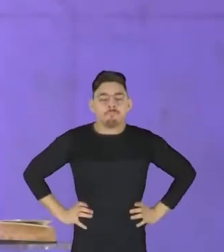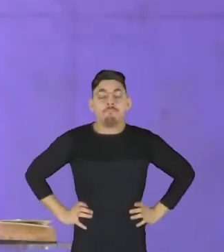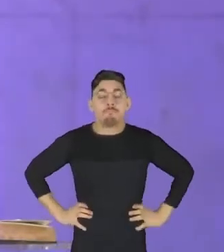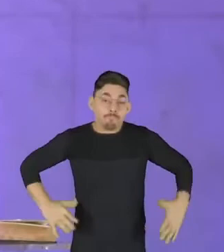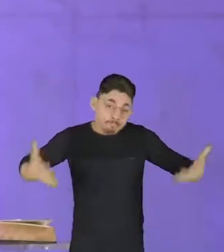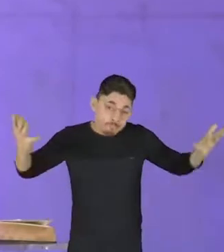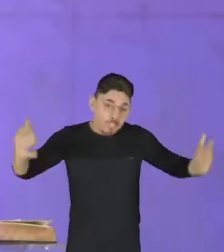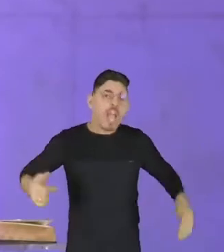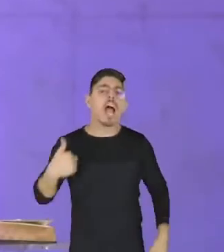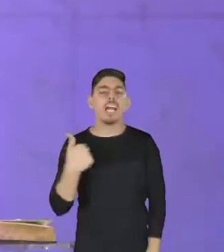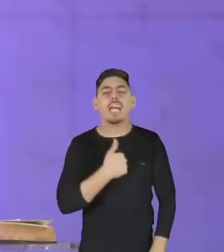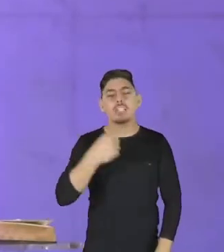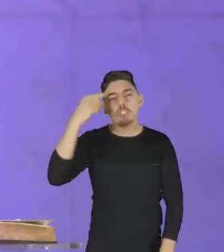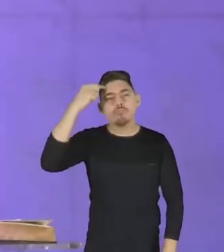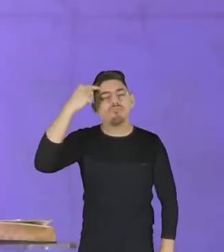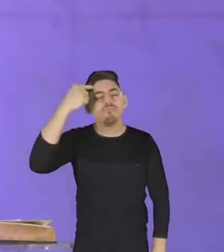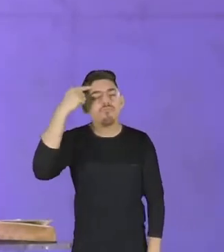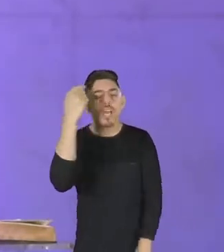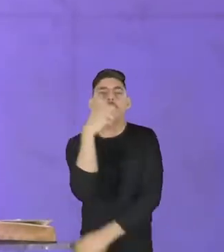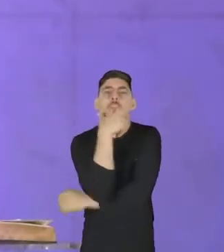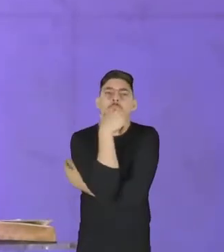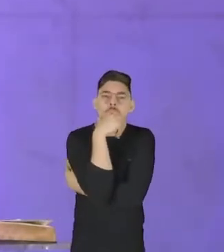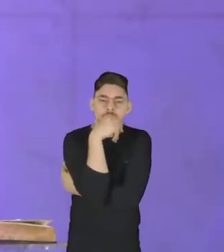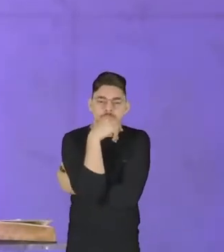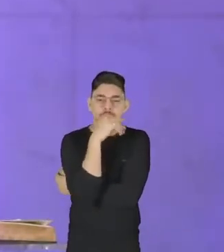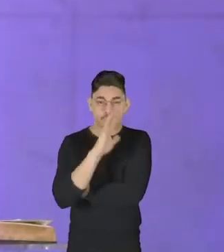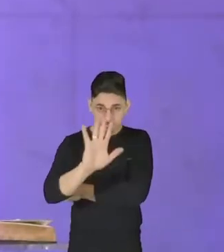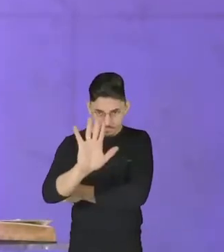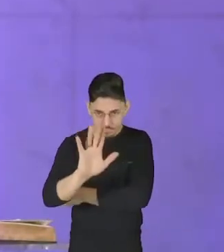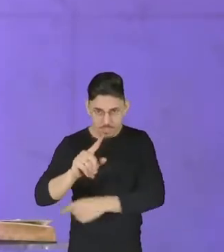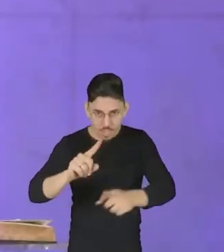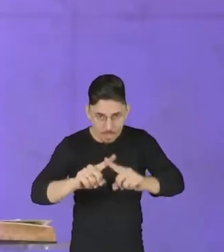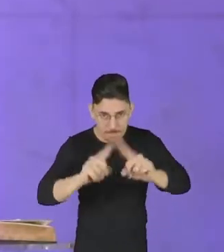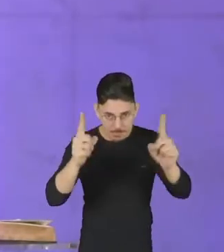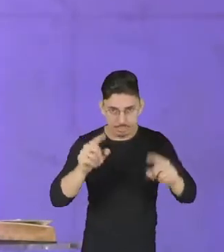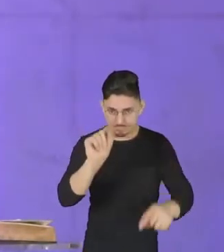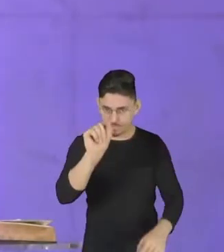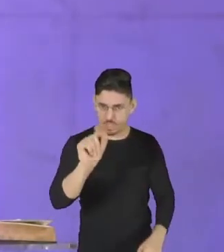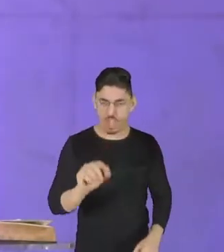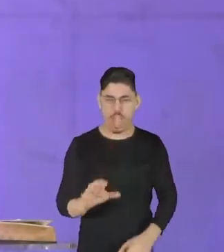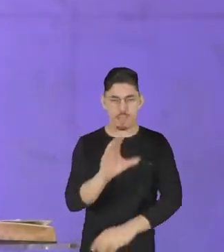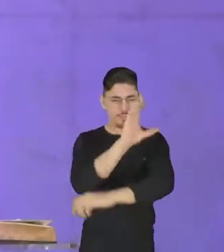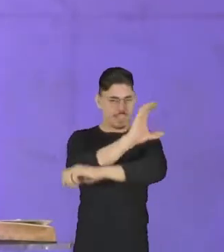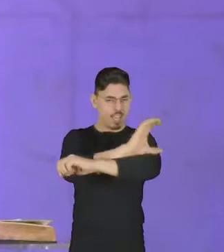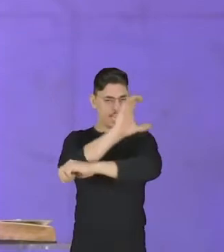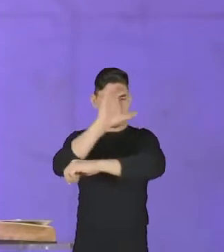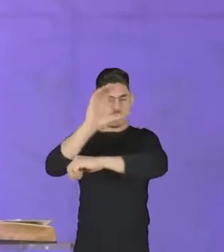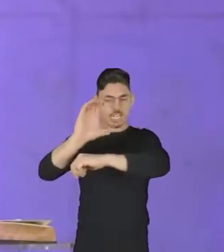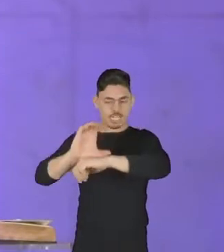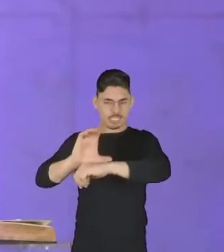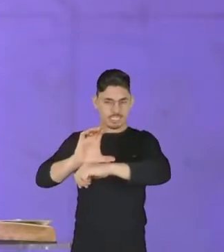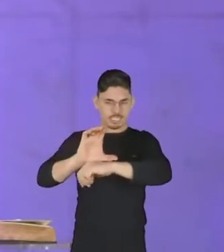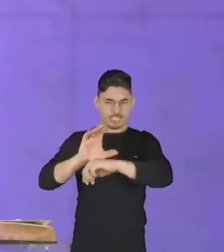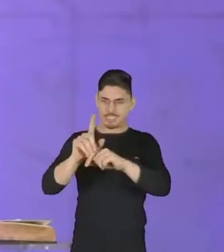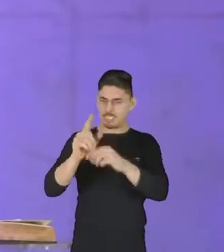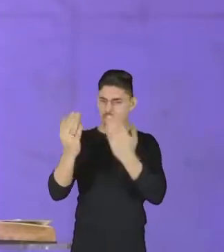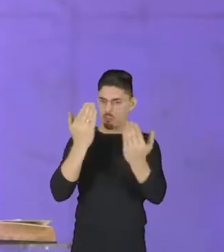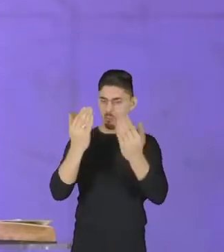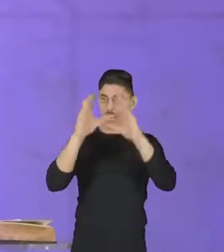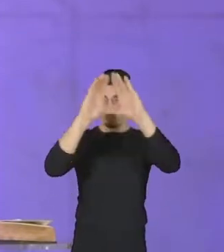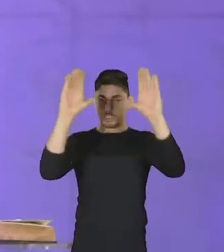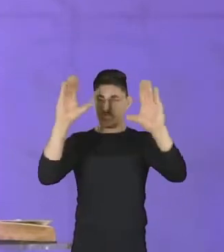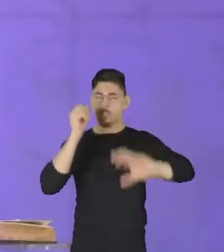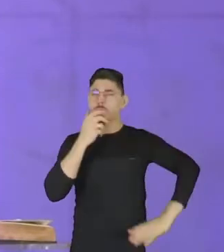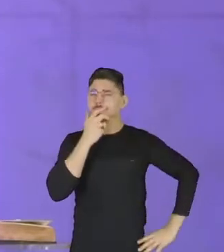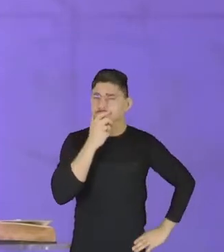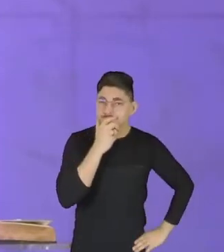nós temos essa ideia. Mas esse conceito teológico, ele não é muito adequado.